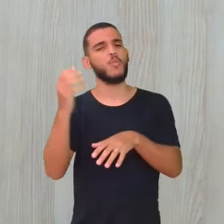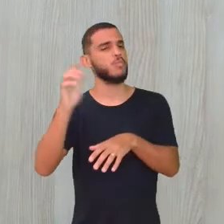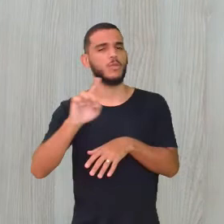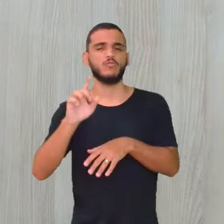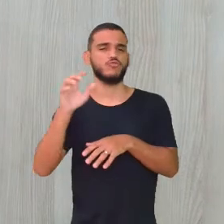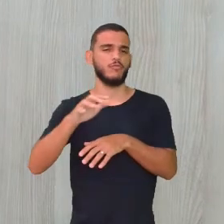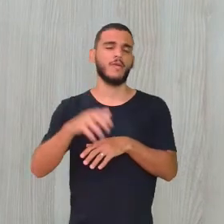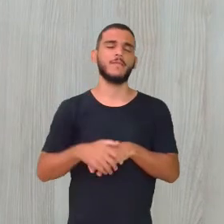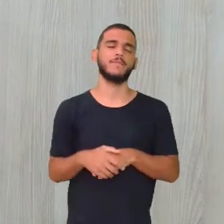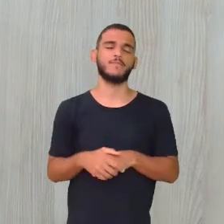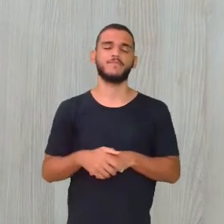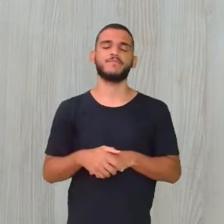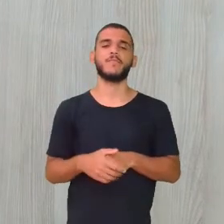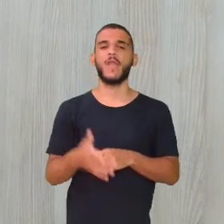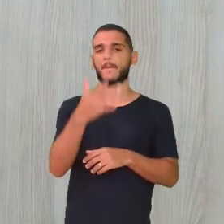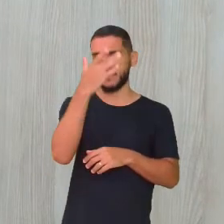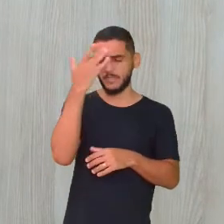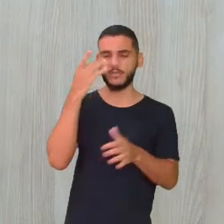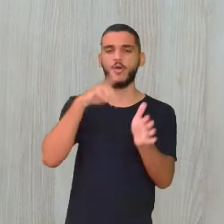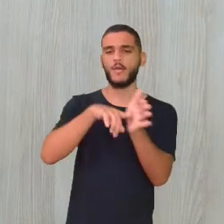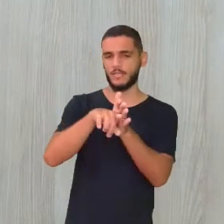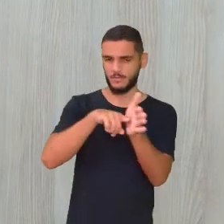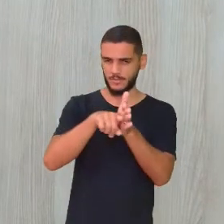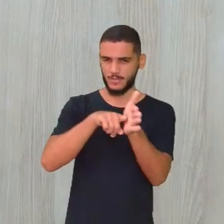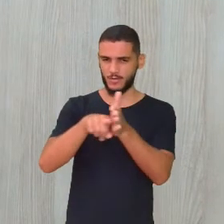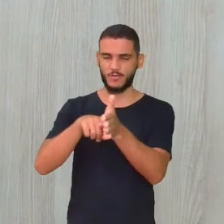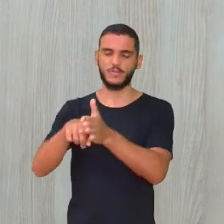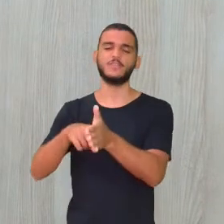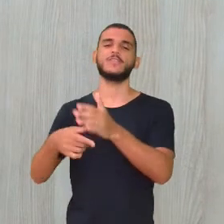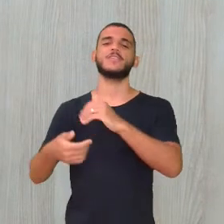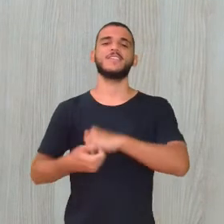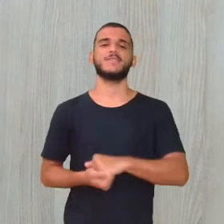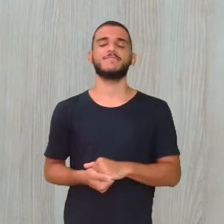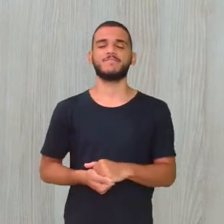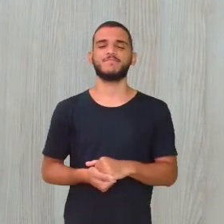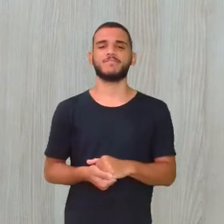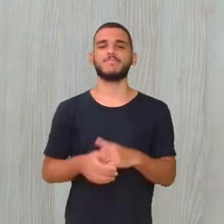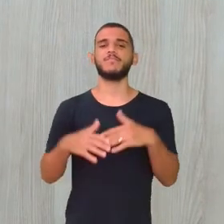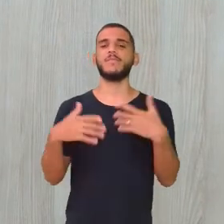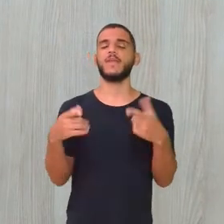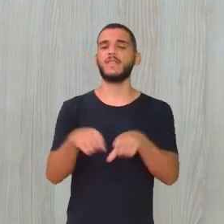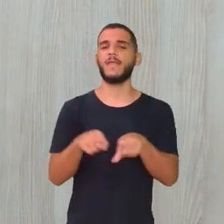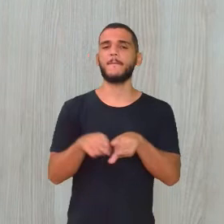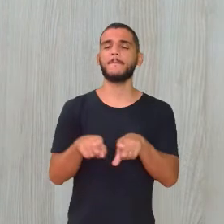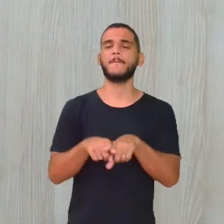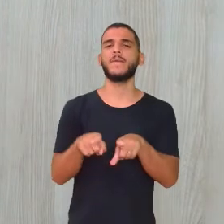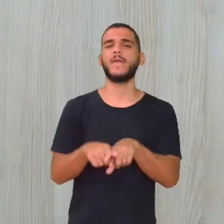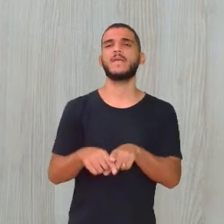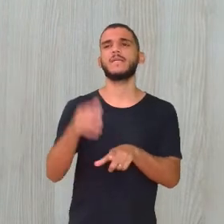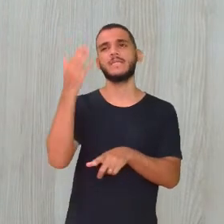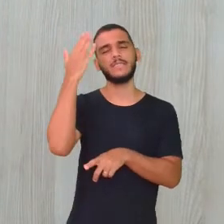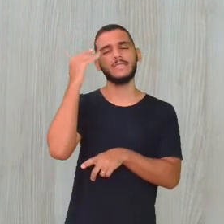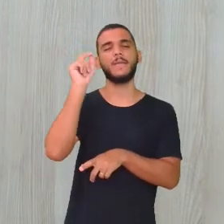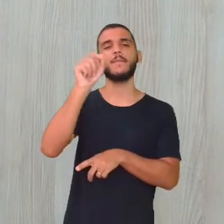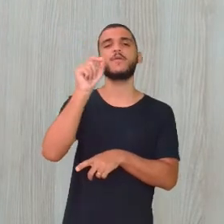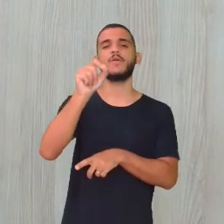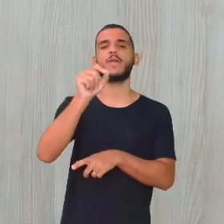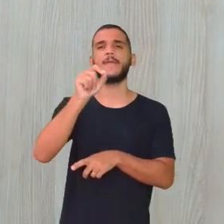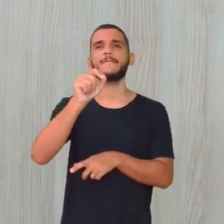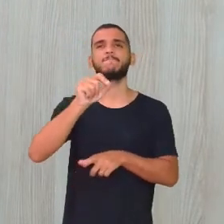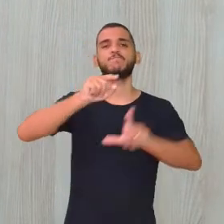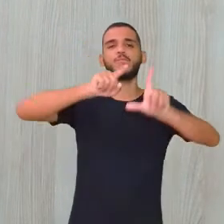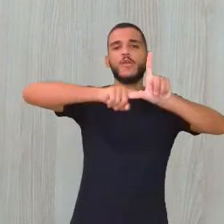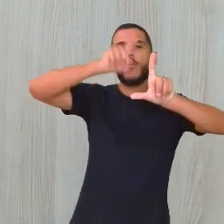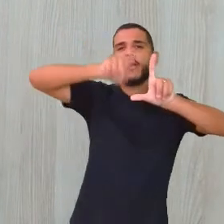um um homem do tempo, por exemplo. E aí você sabe ver os indícios. Você pode